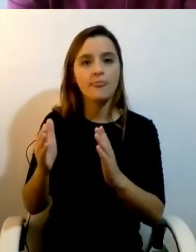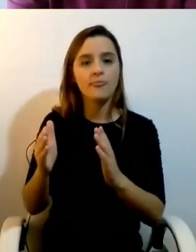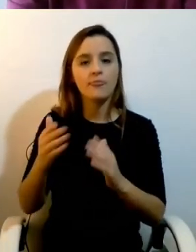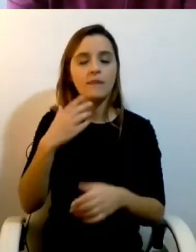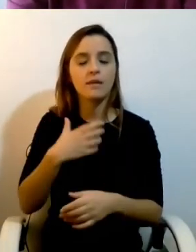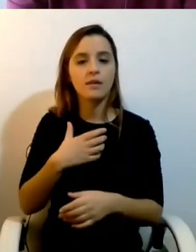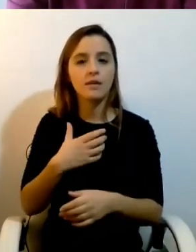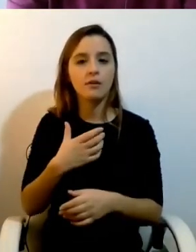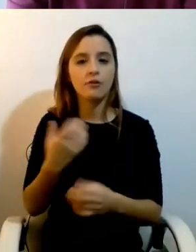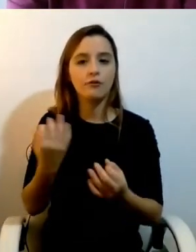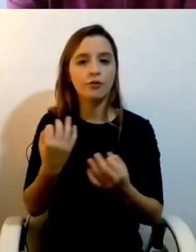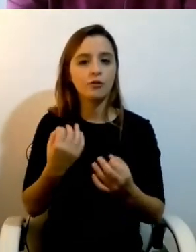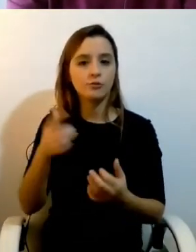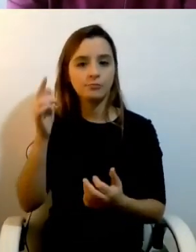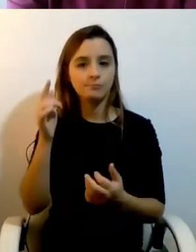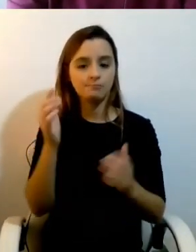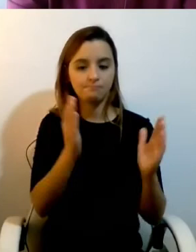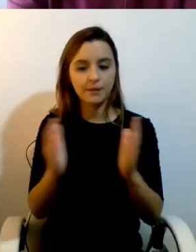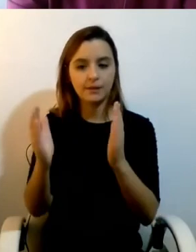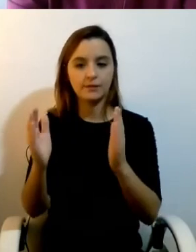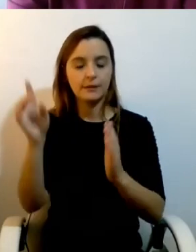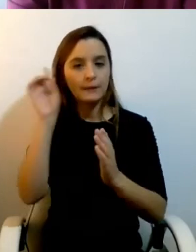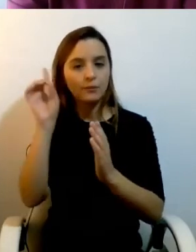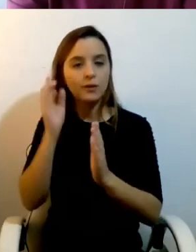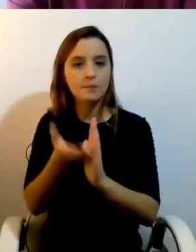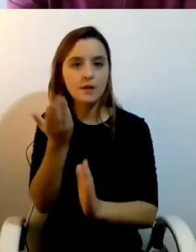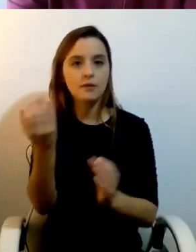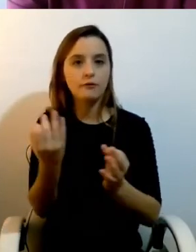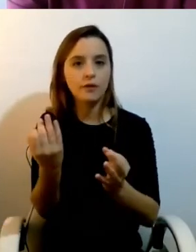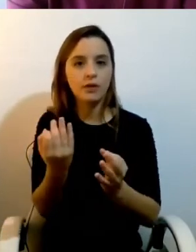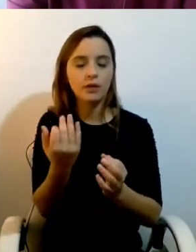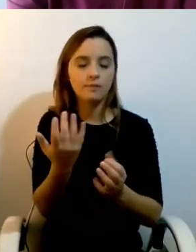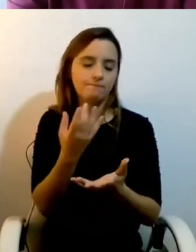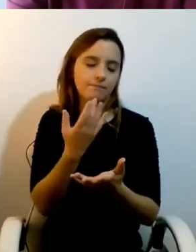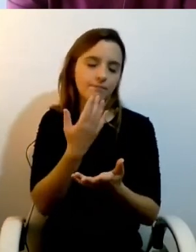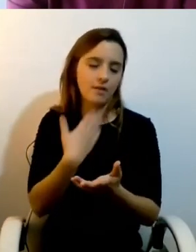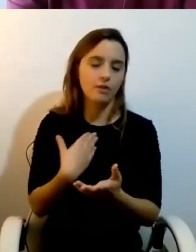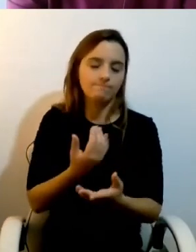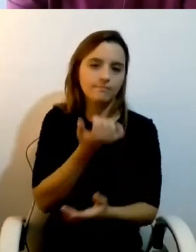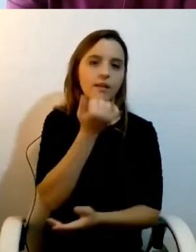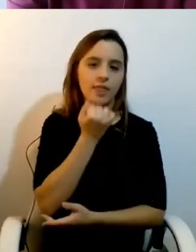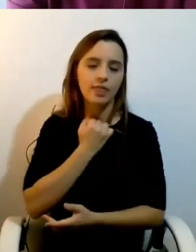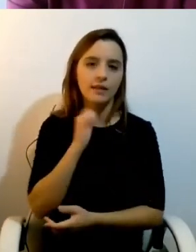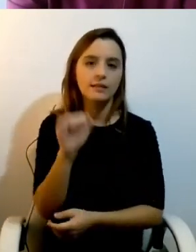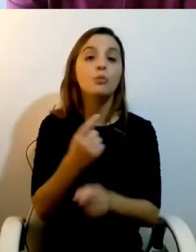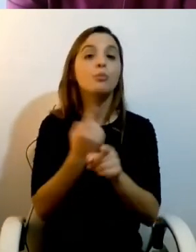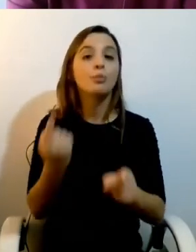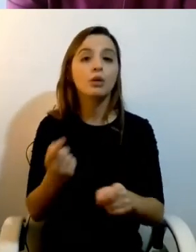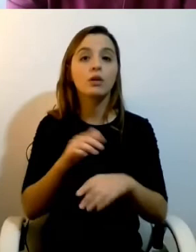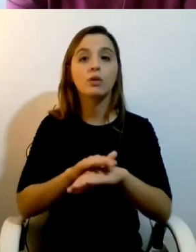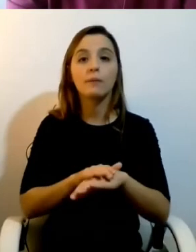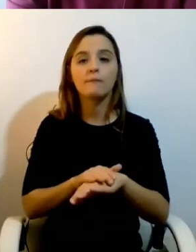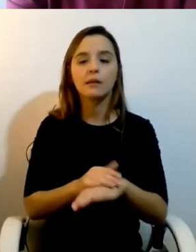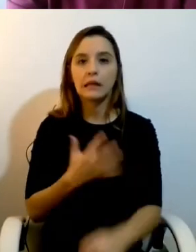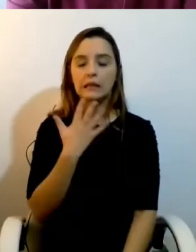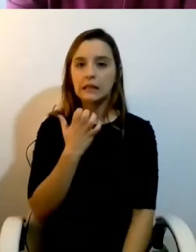foi algo que nos deixou bastante satisfeitos, porque receava-se